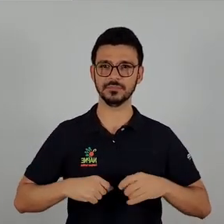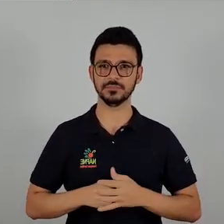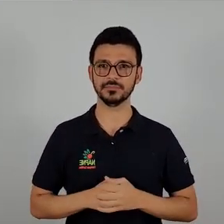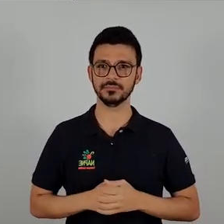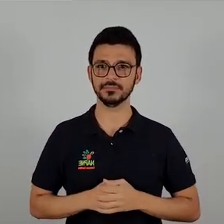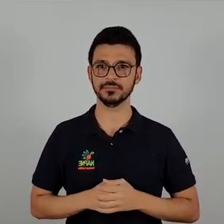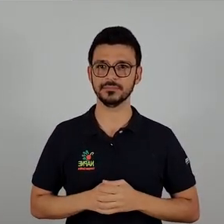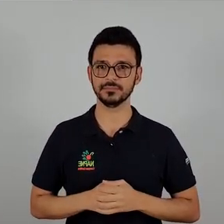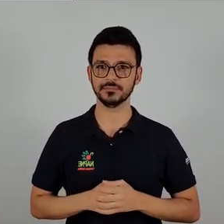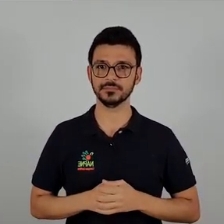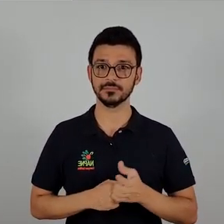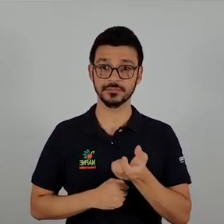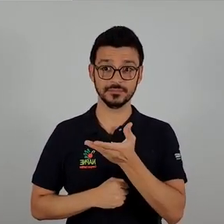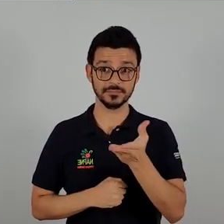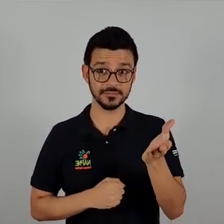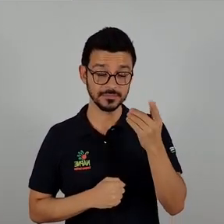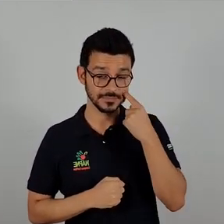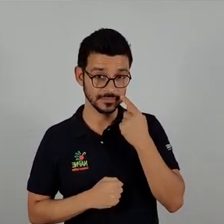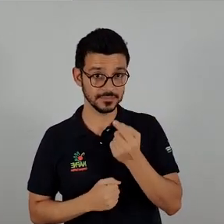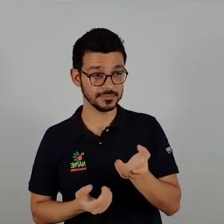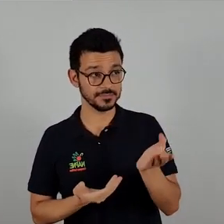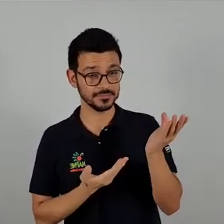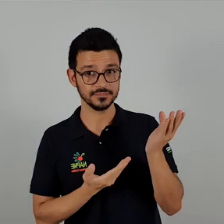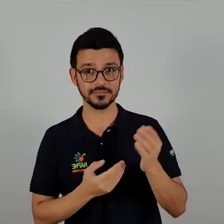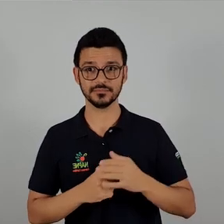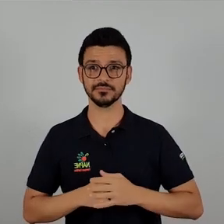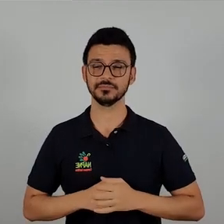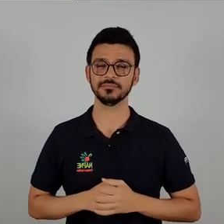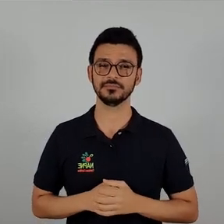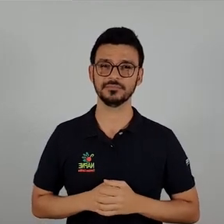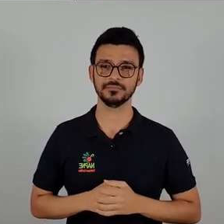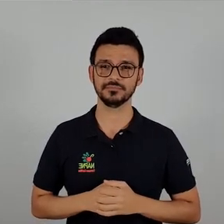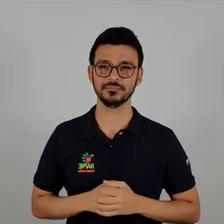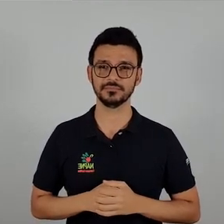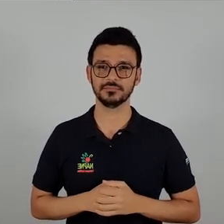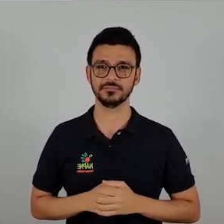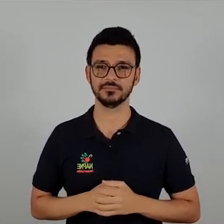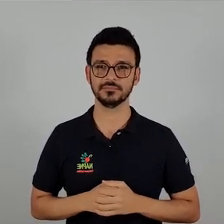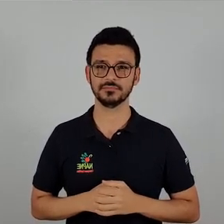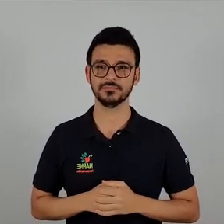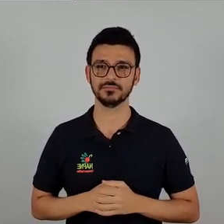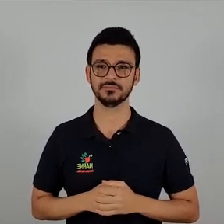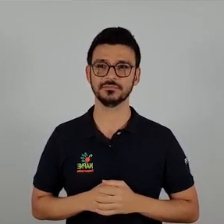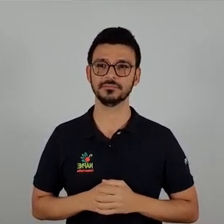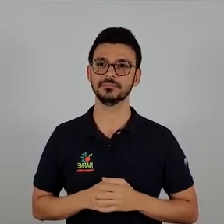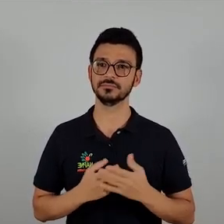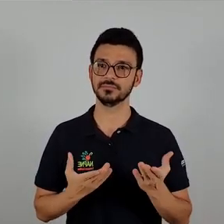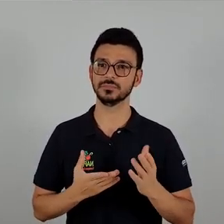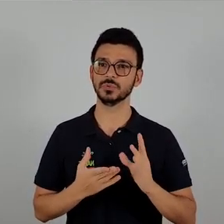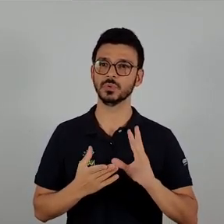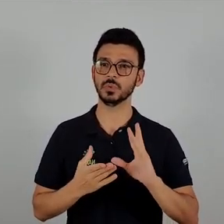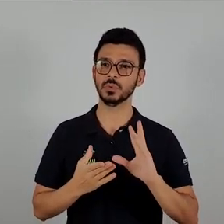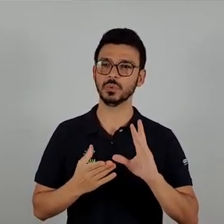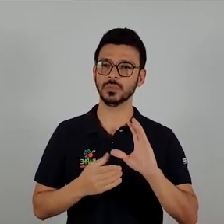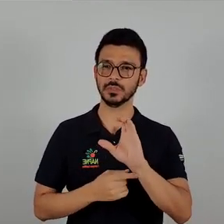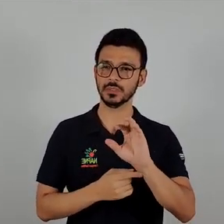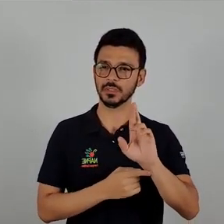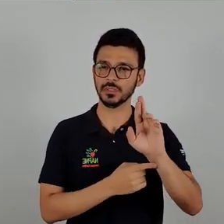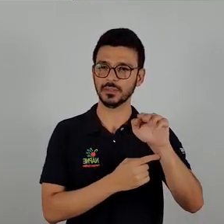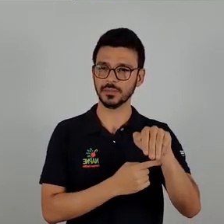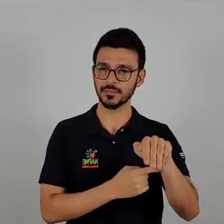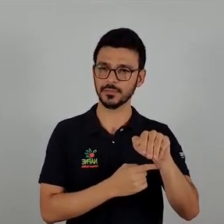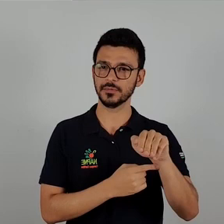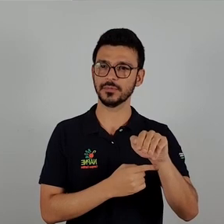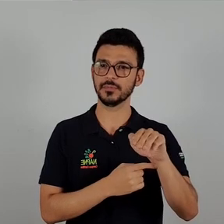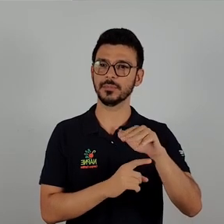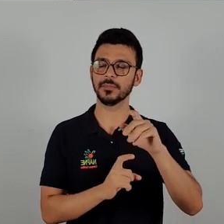Regional de Medicina do Paraná, veterinário, Conselho Holístico do Estado do Paraná, RTA, Registro de Terapeutas Alternativos, tem o CONATESE aqui também,